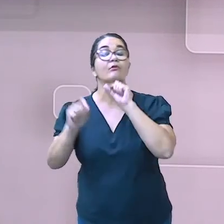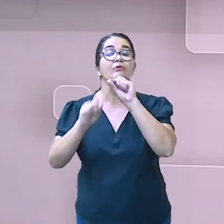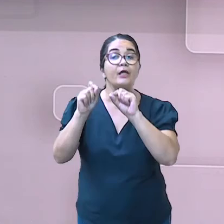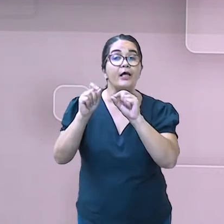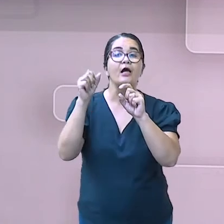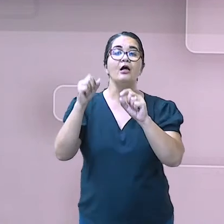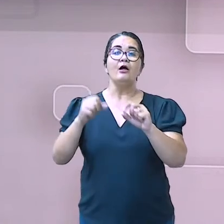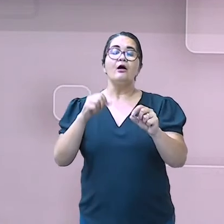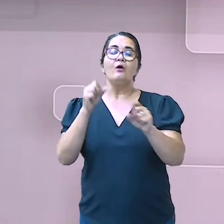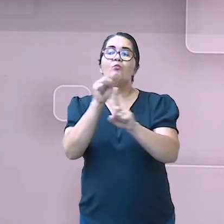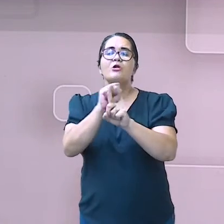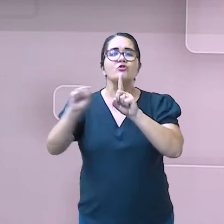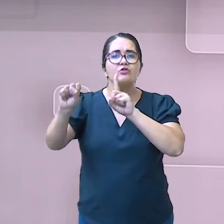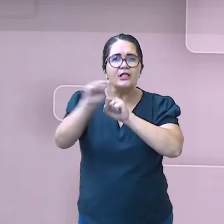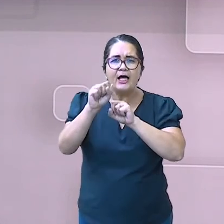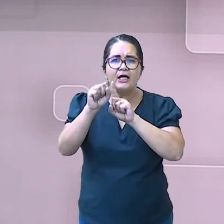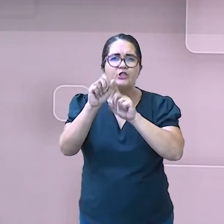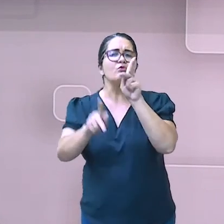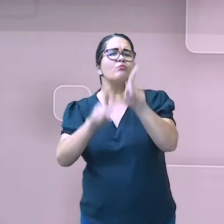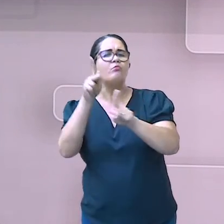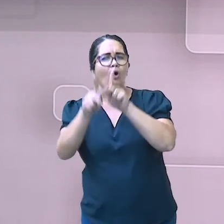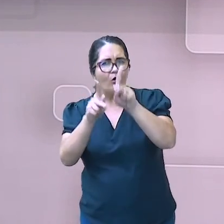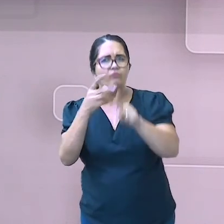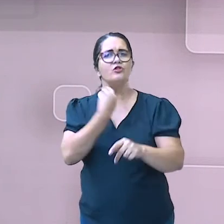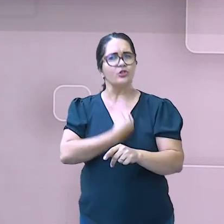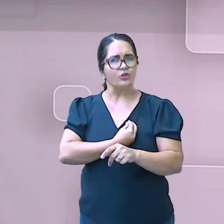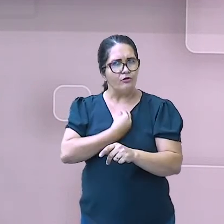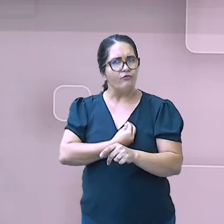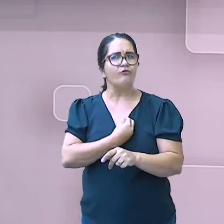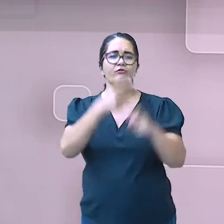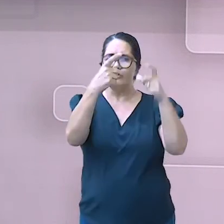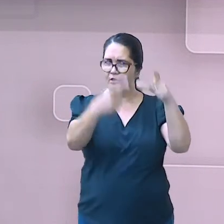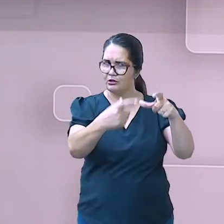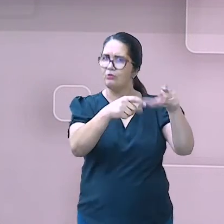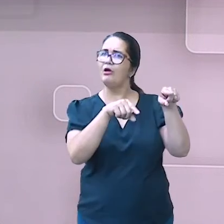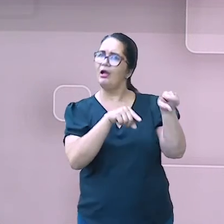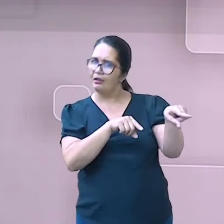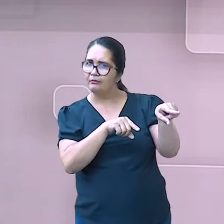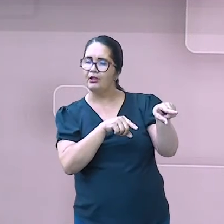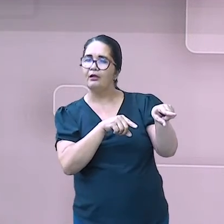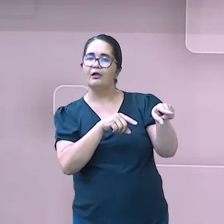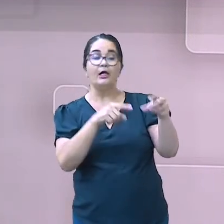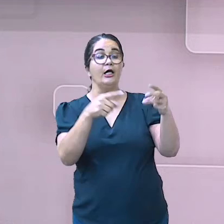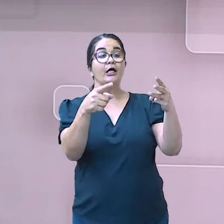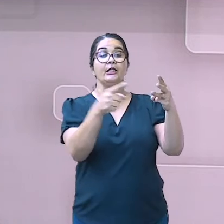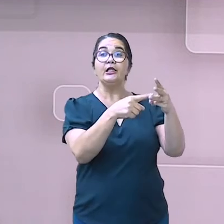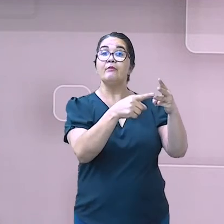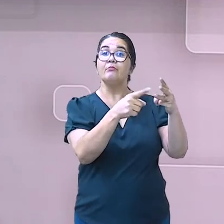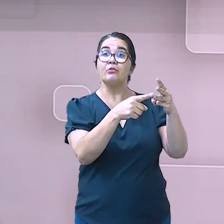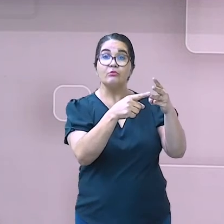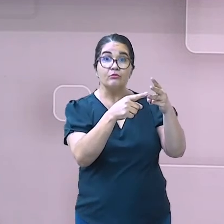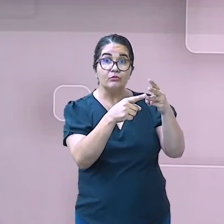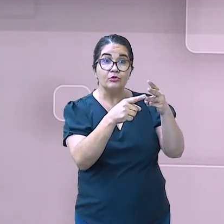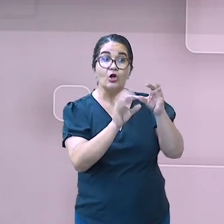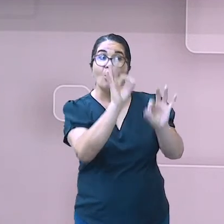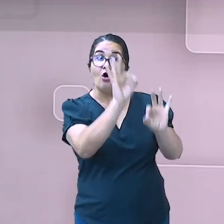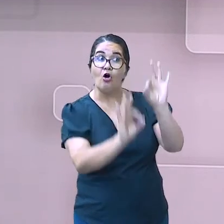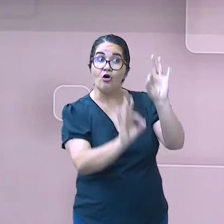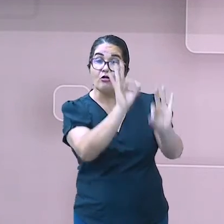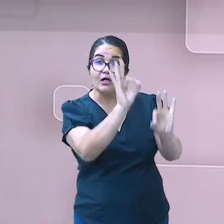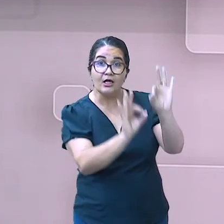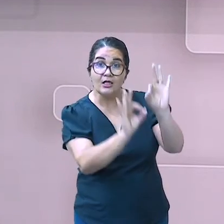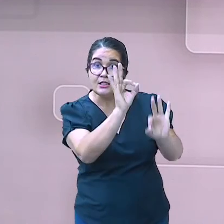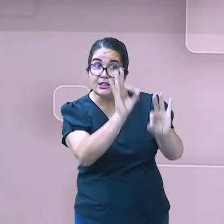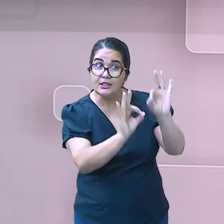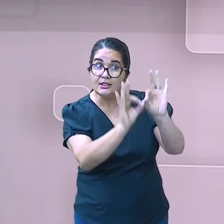comunidade, pessoas ali naquela região. Ser organizado politicamente,